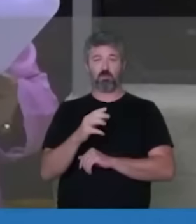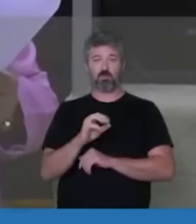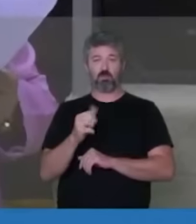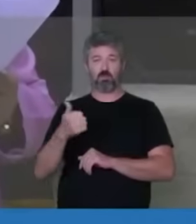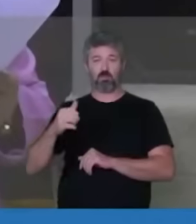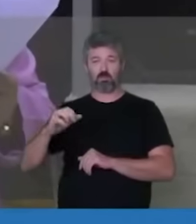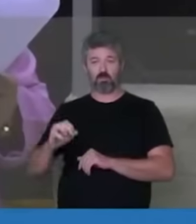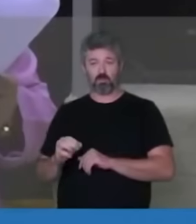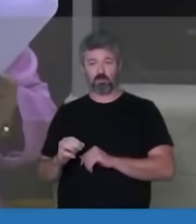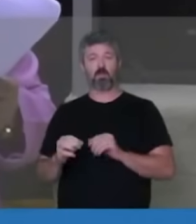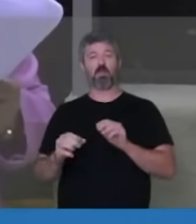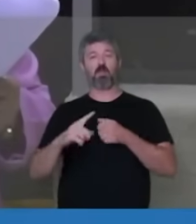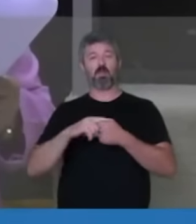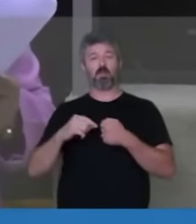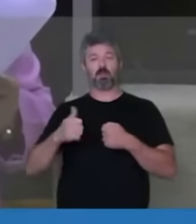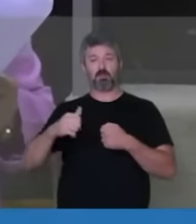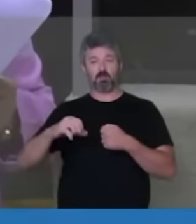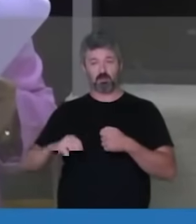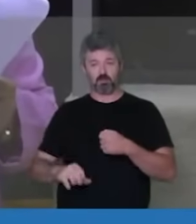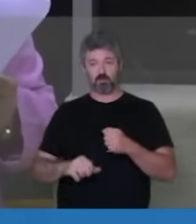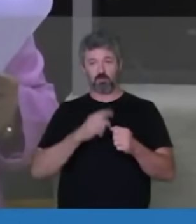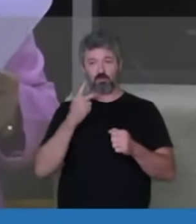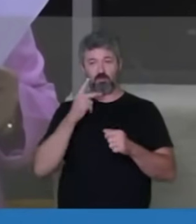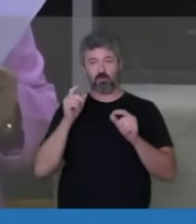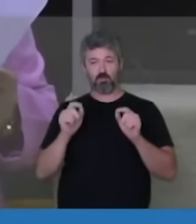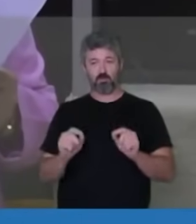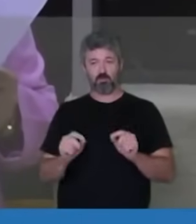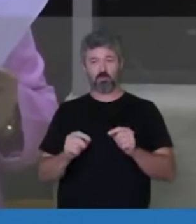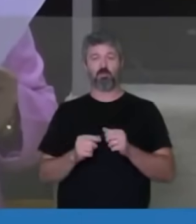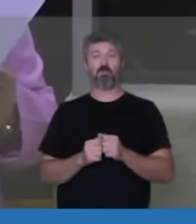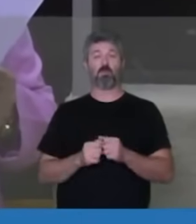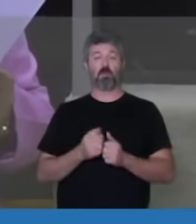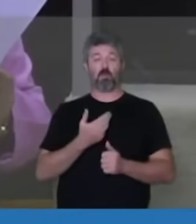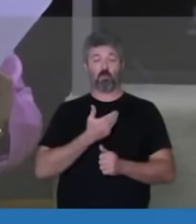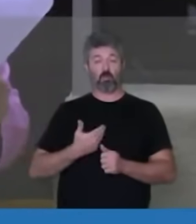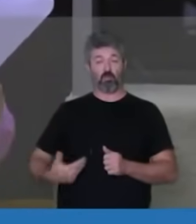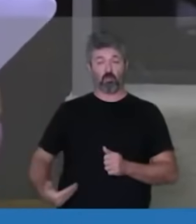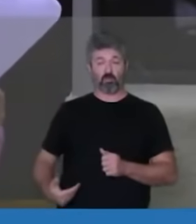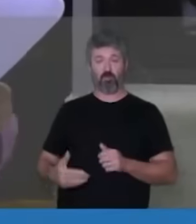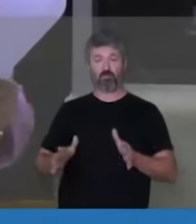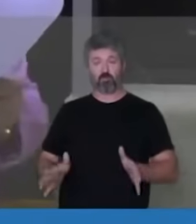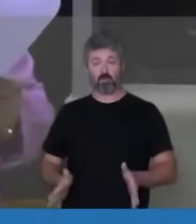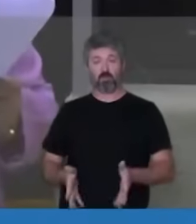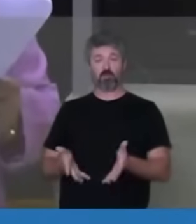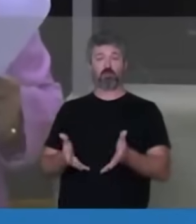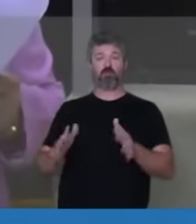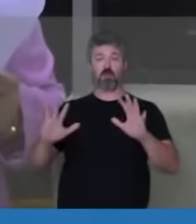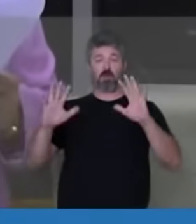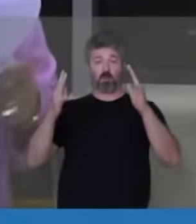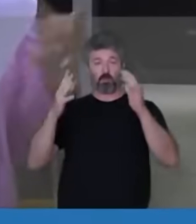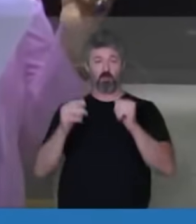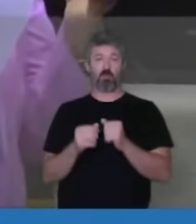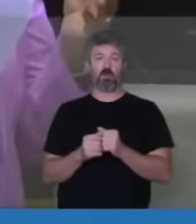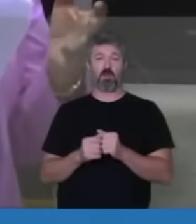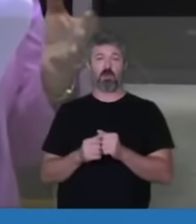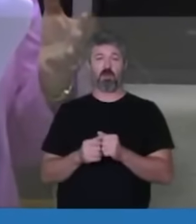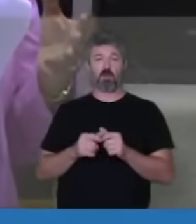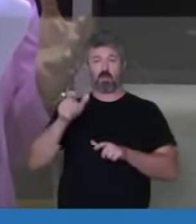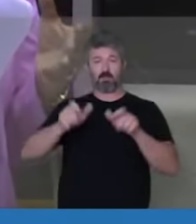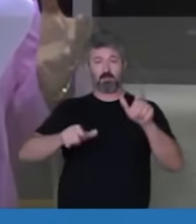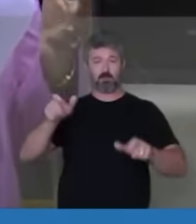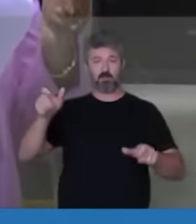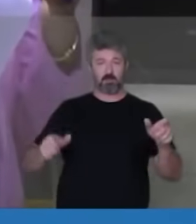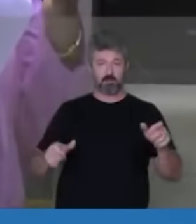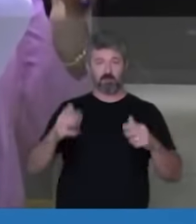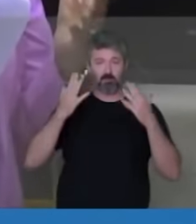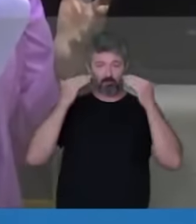20 de julho de 2010, em seu artigo 19, dispõe que o poder público incentivará a celebração das